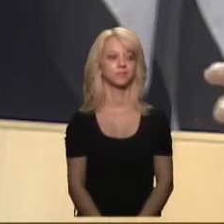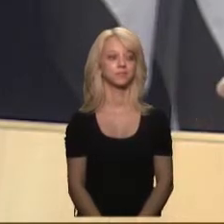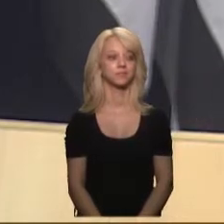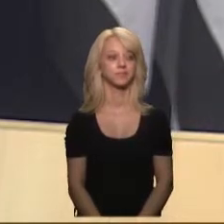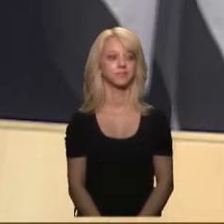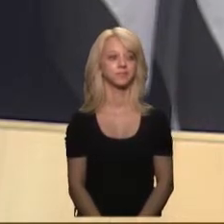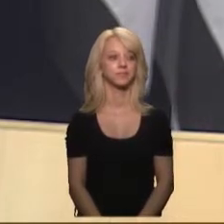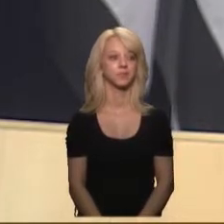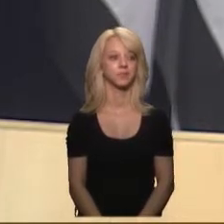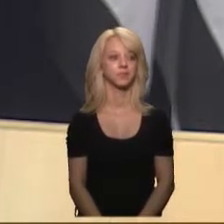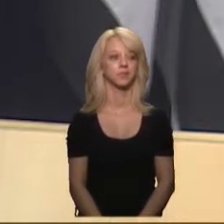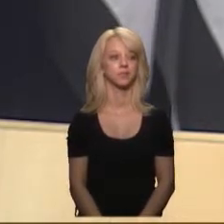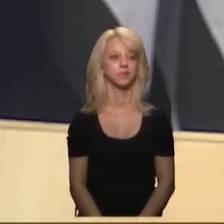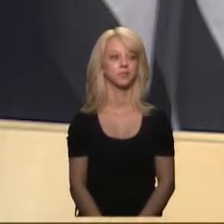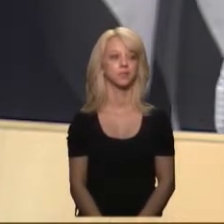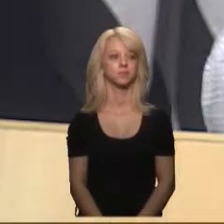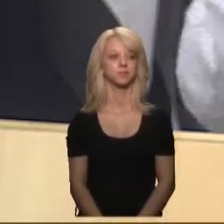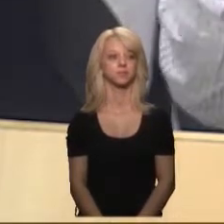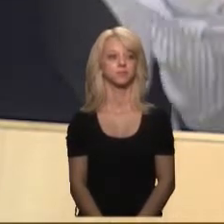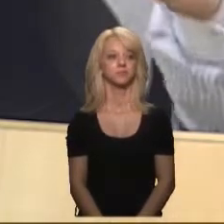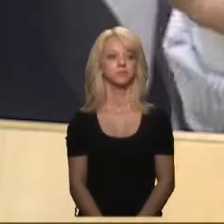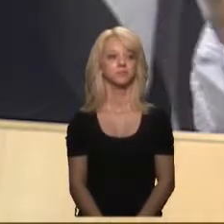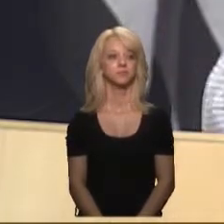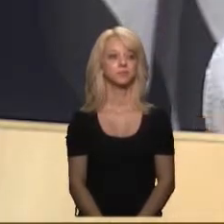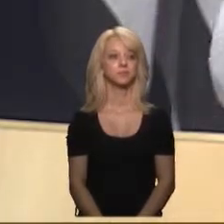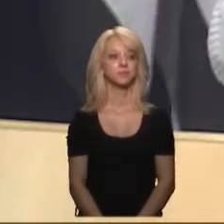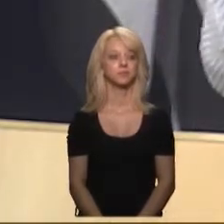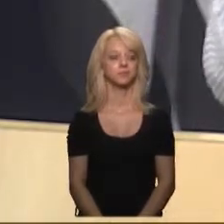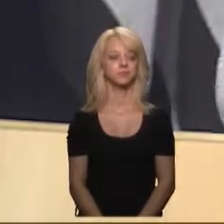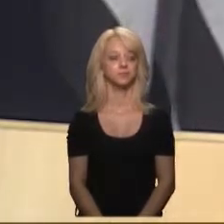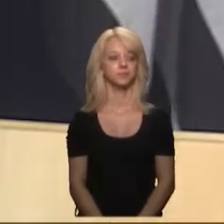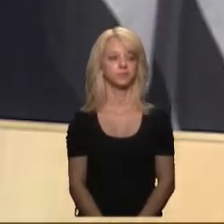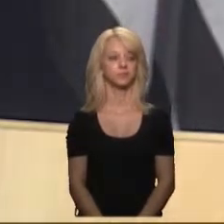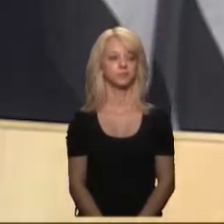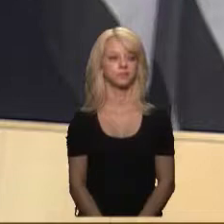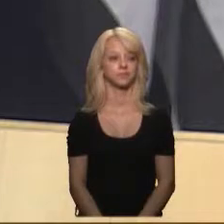Paulo. Não existe promoção. Ah, isso aqui